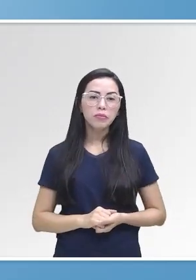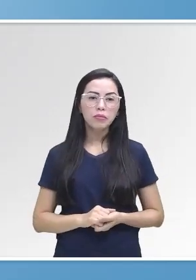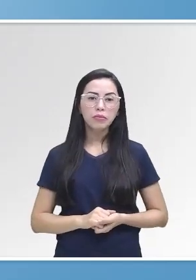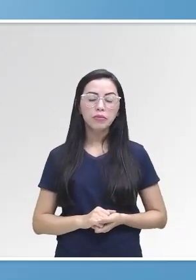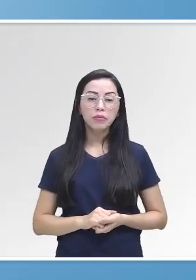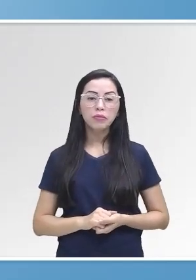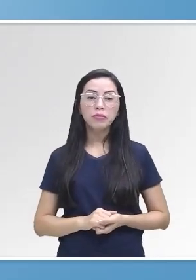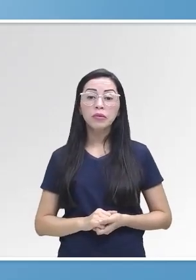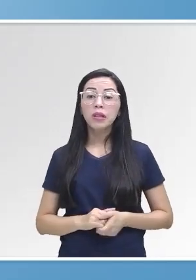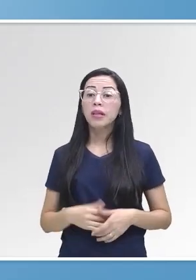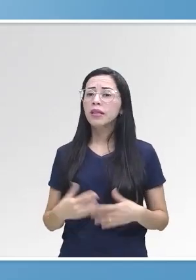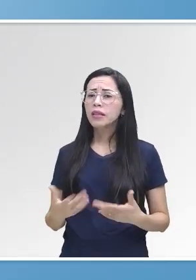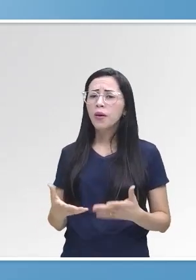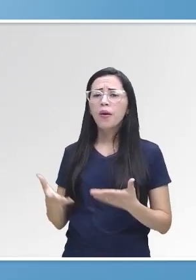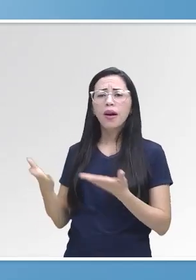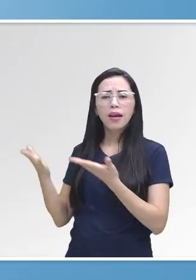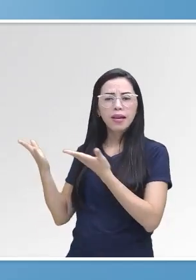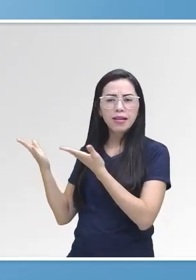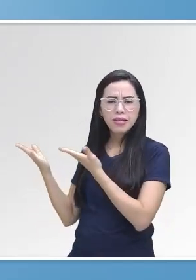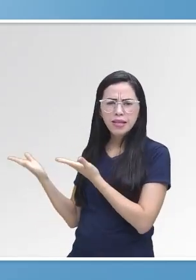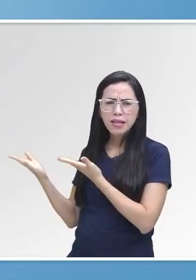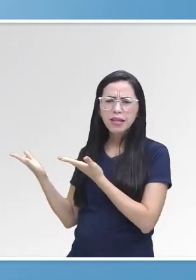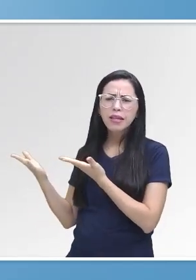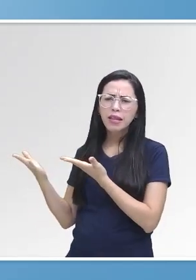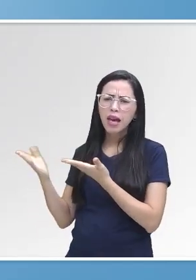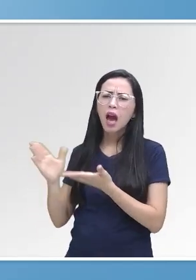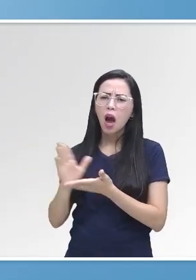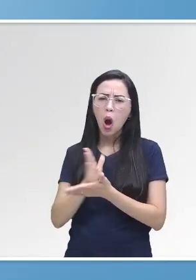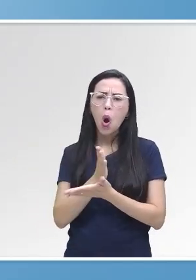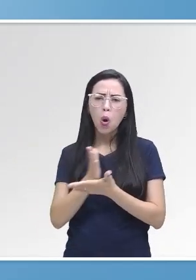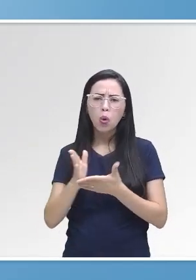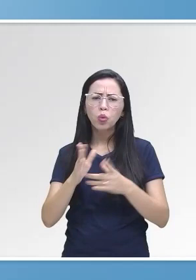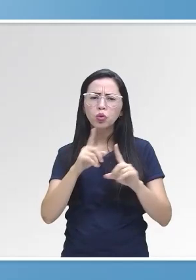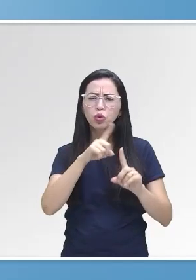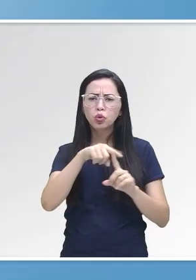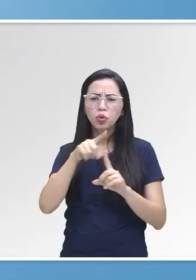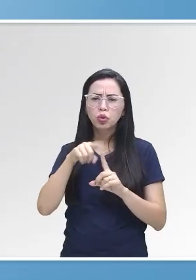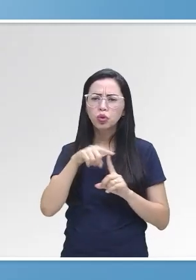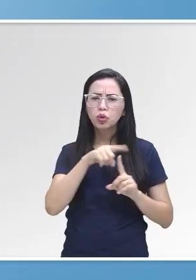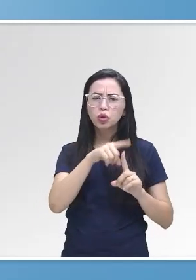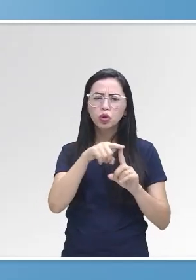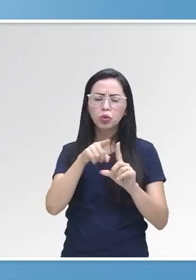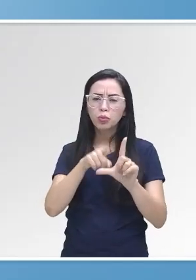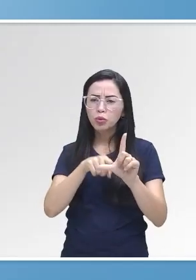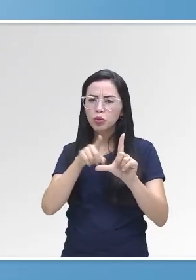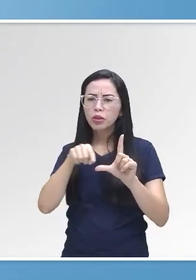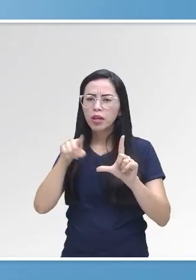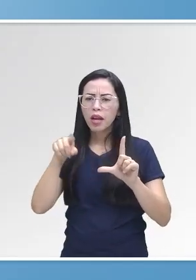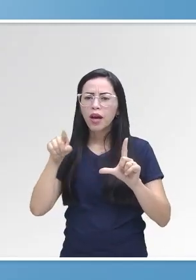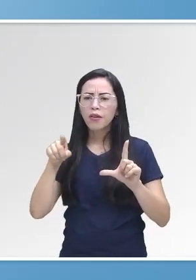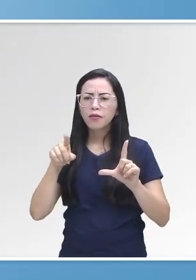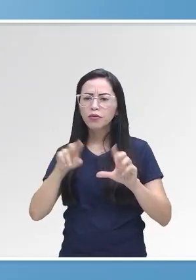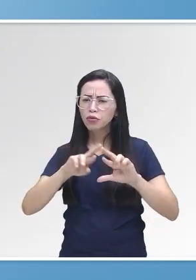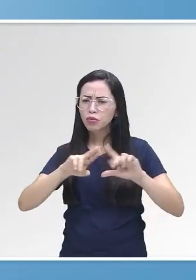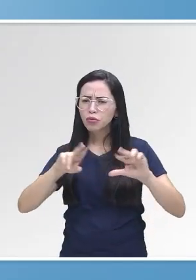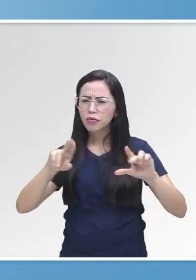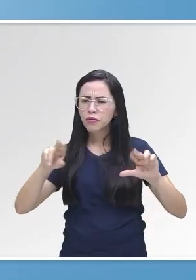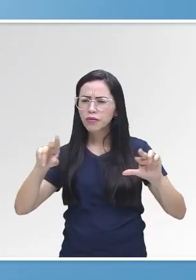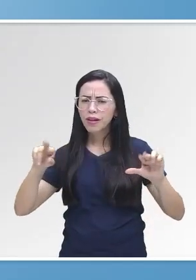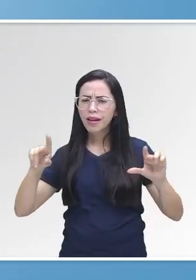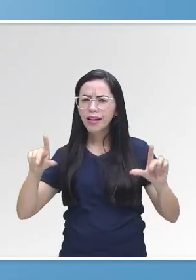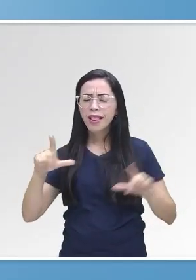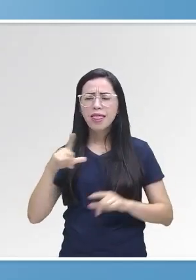esses aqui são alguns dos gráficos nós podemos representar essas informações só podemos fazer